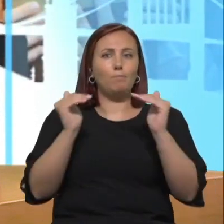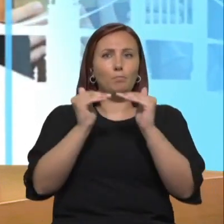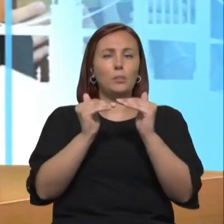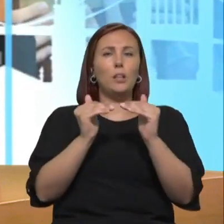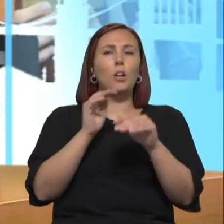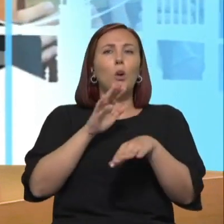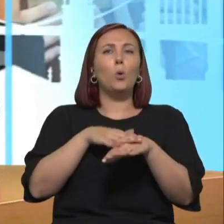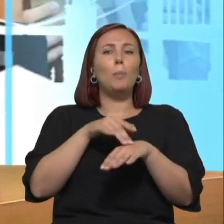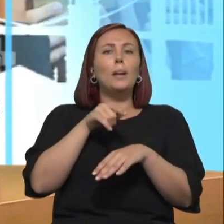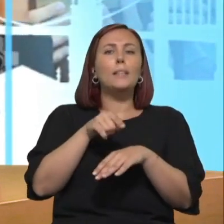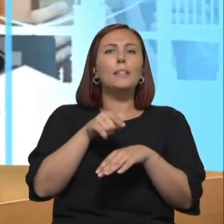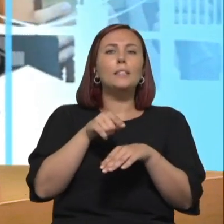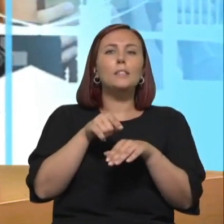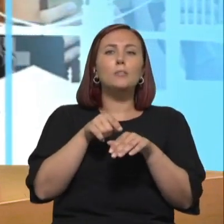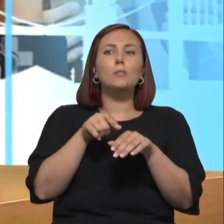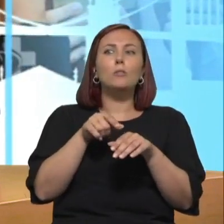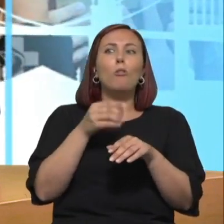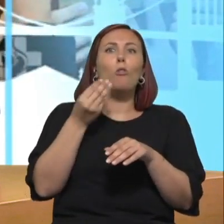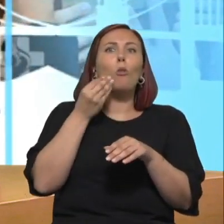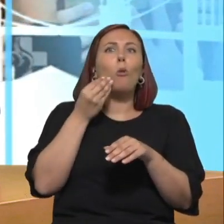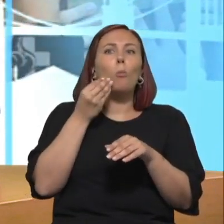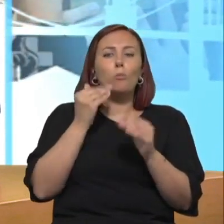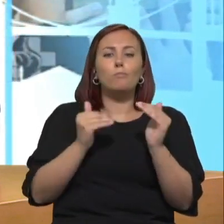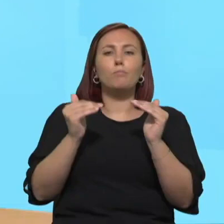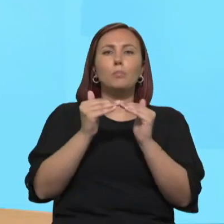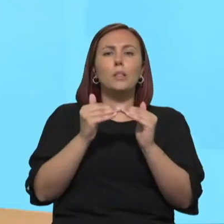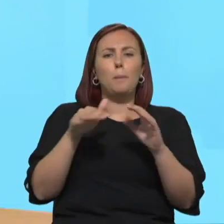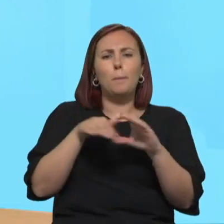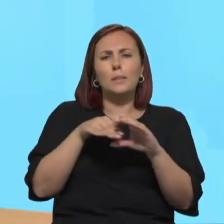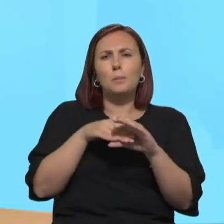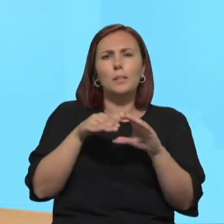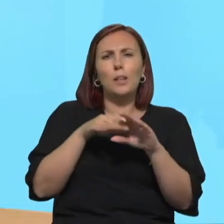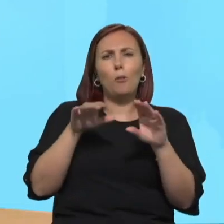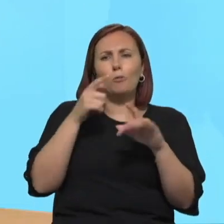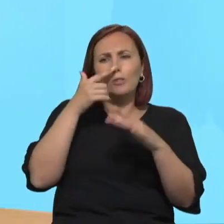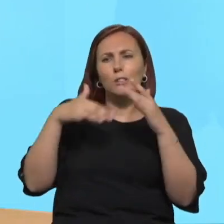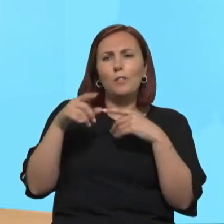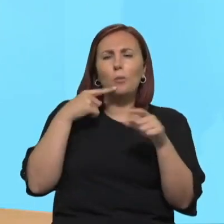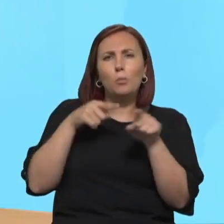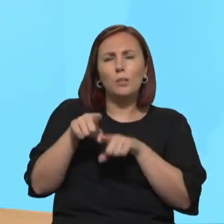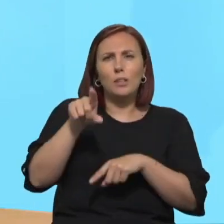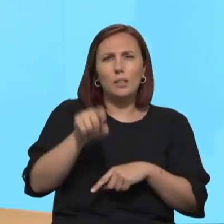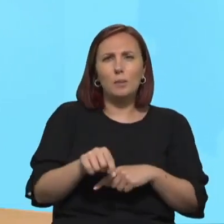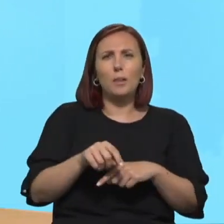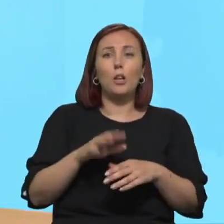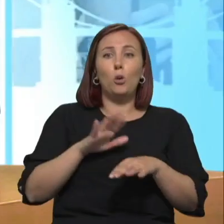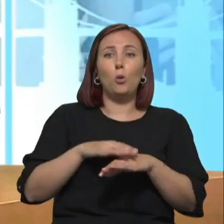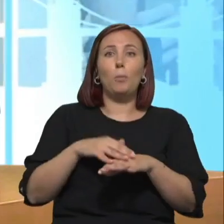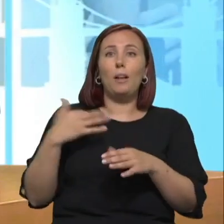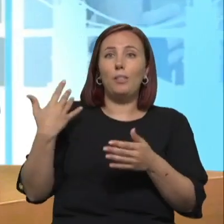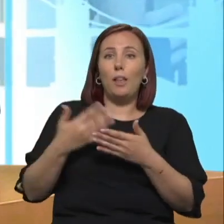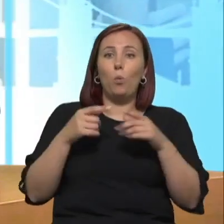isso passava por uma participação cívica e política. Foi até hoje a